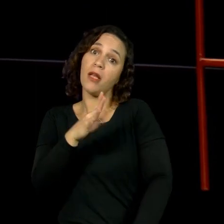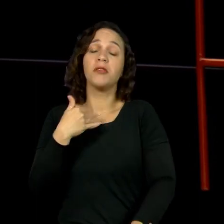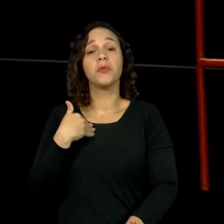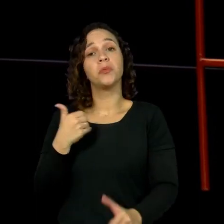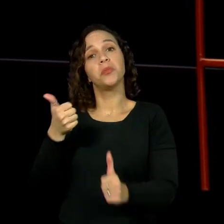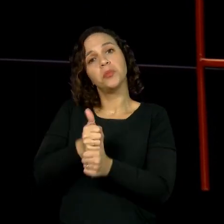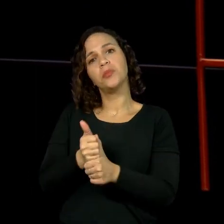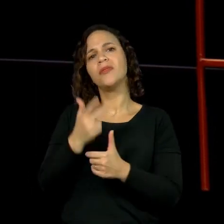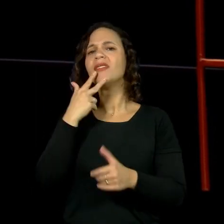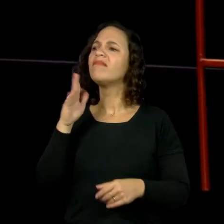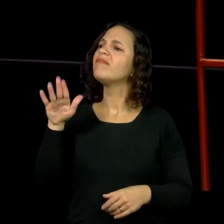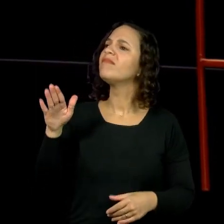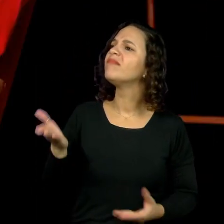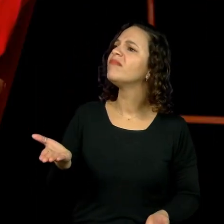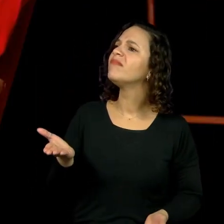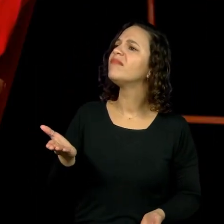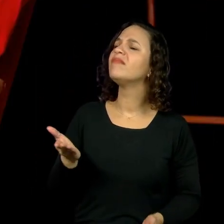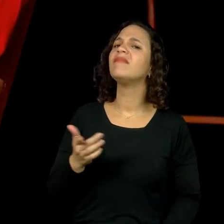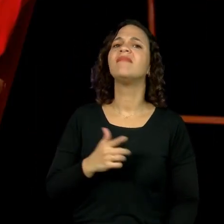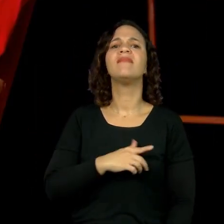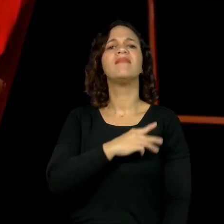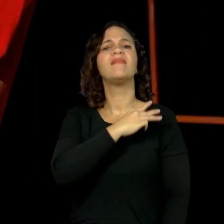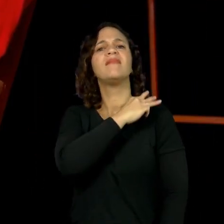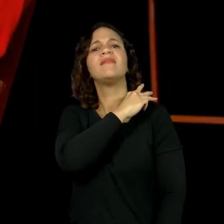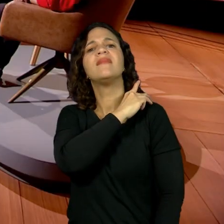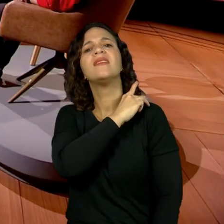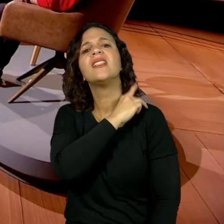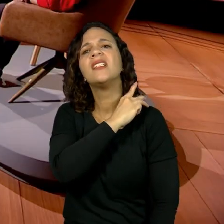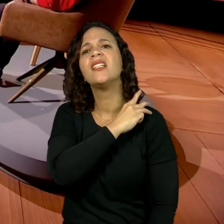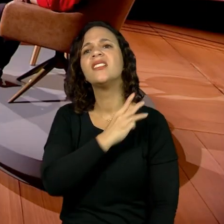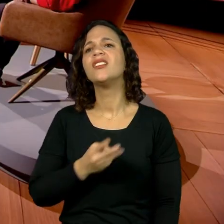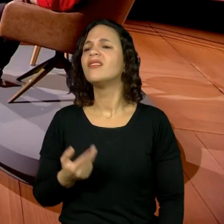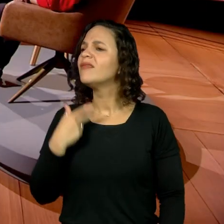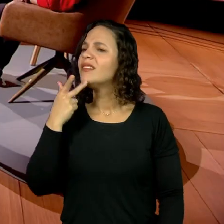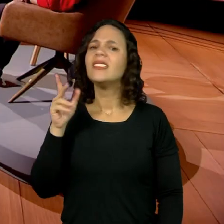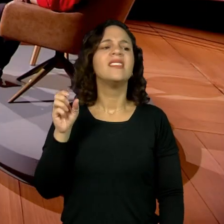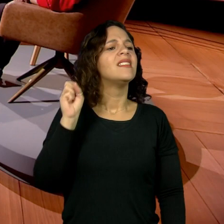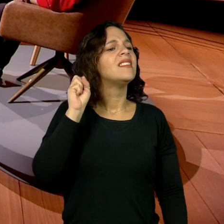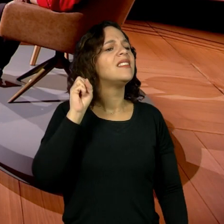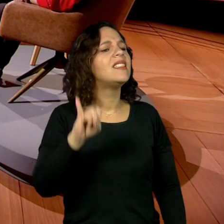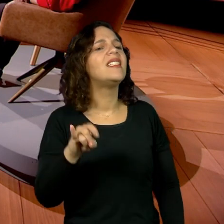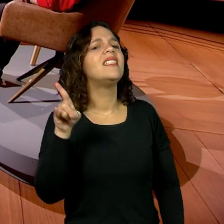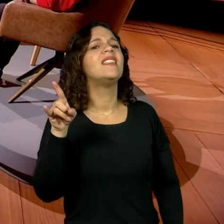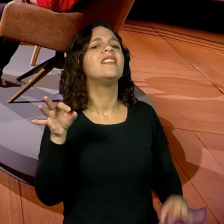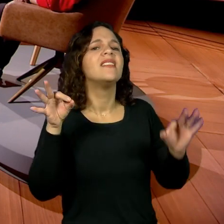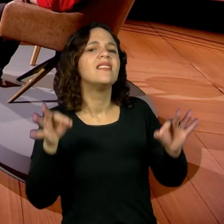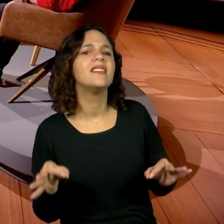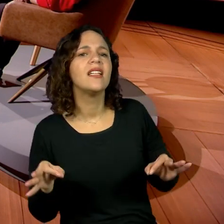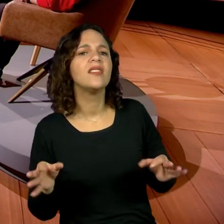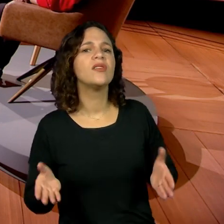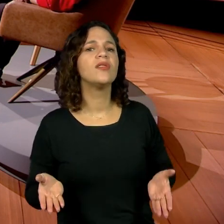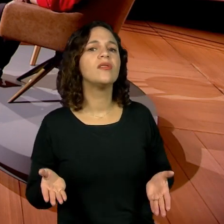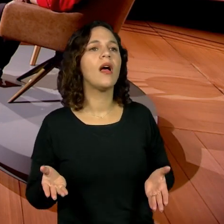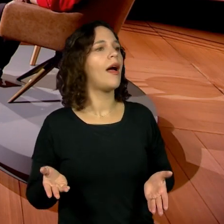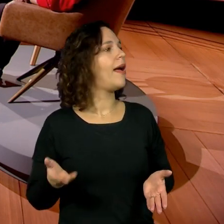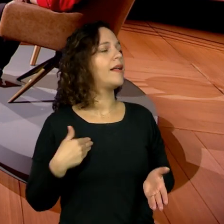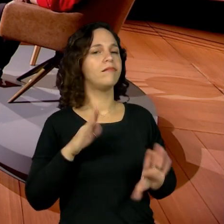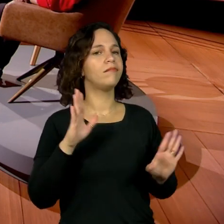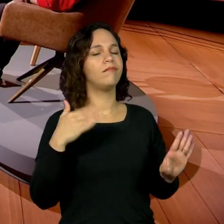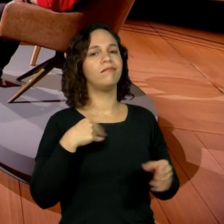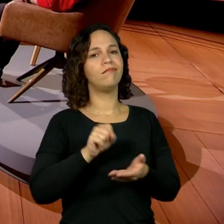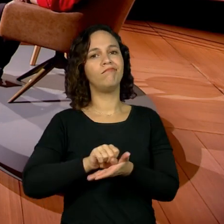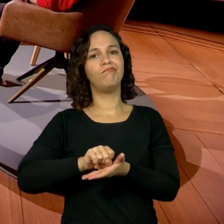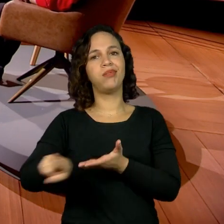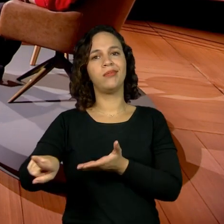mas, tenente, e se de repente eles estiverem certos? Ali encerrei minha carreira no Exército, claro,